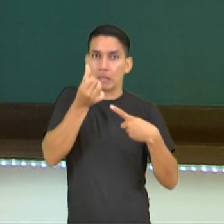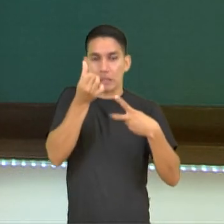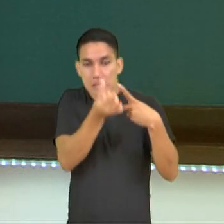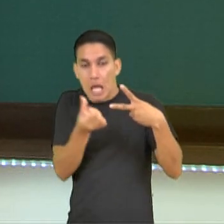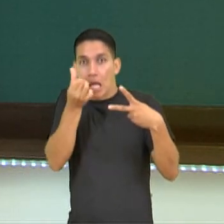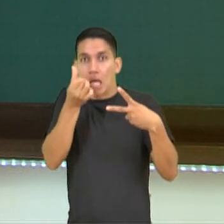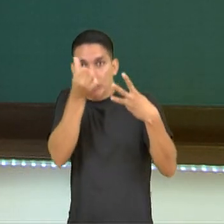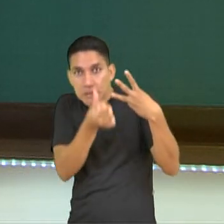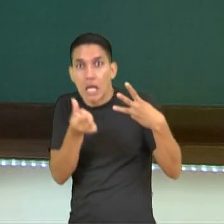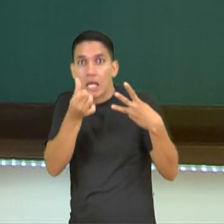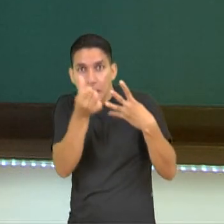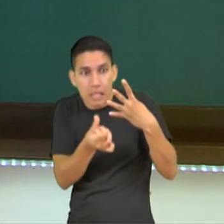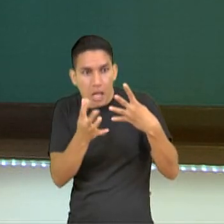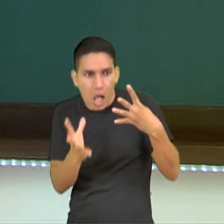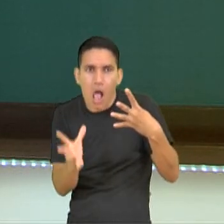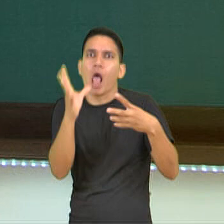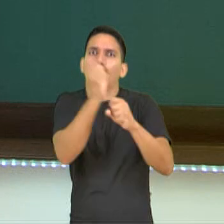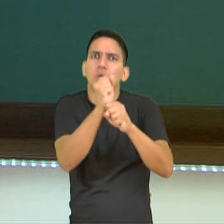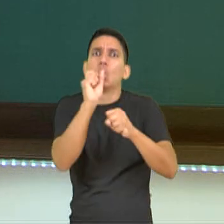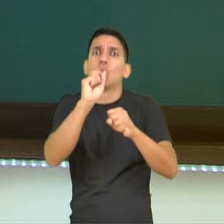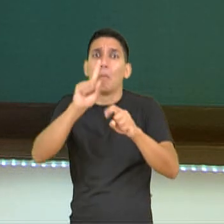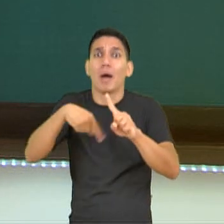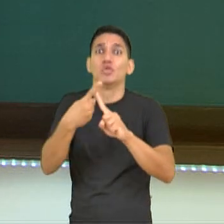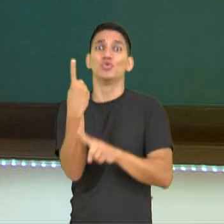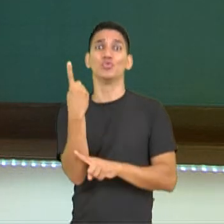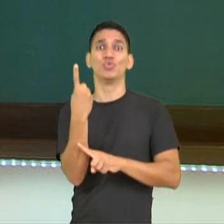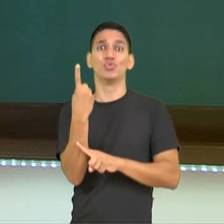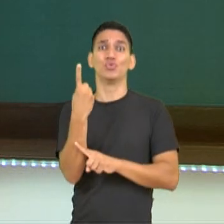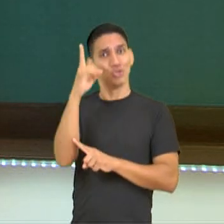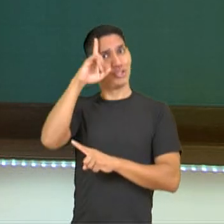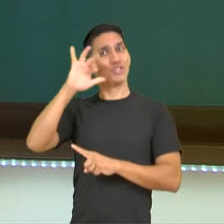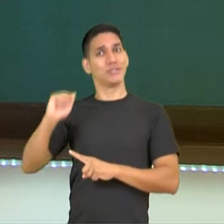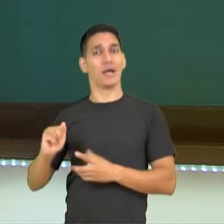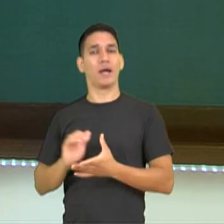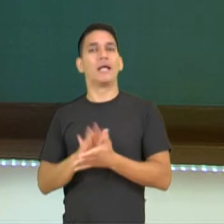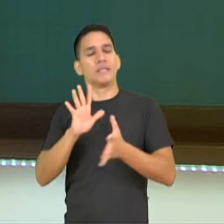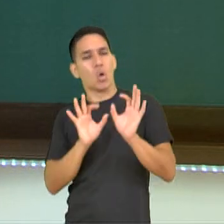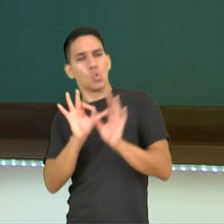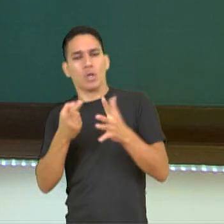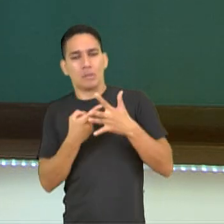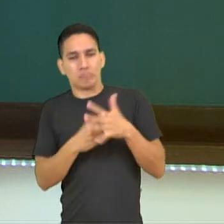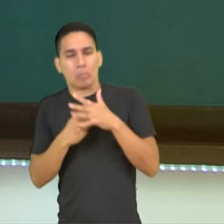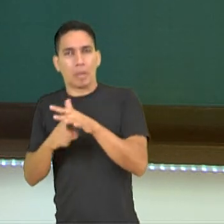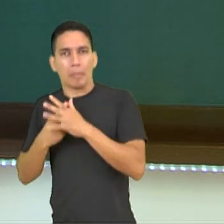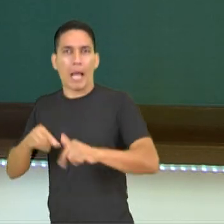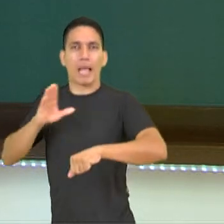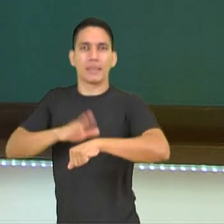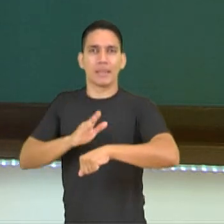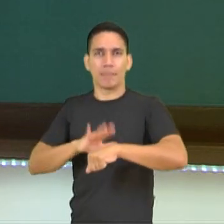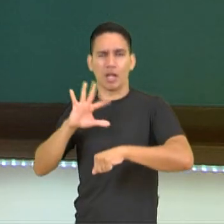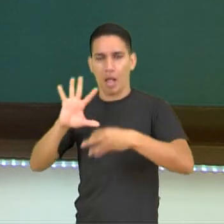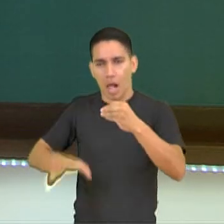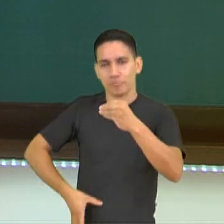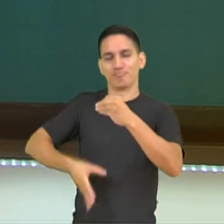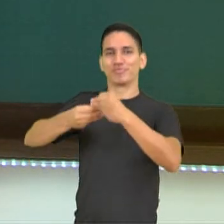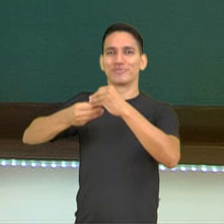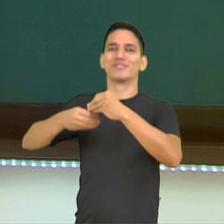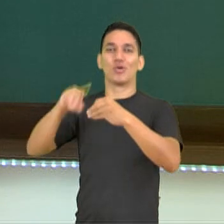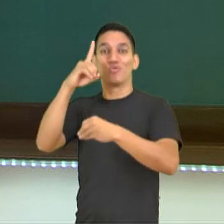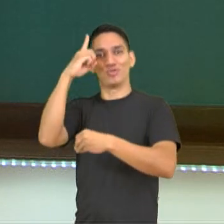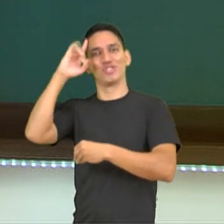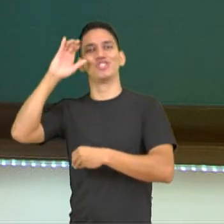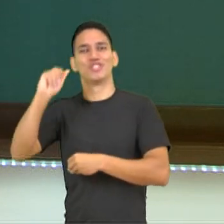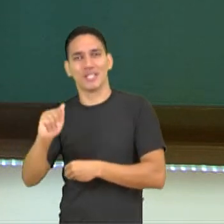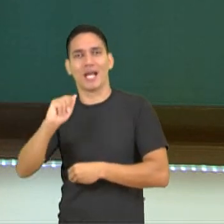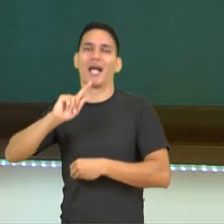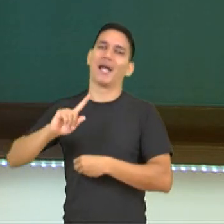ter 24 horas, ou seja, eu vou ter mais um dia. Aí, para fazer essa correção ali do tempo, a gente cria, né, foi